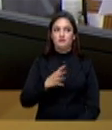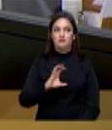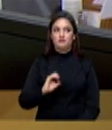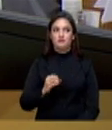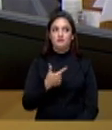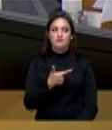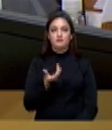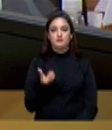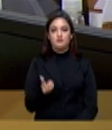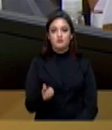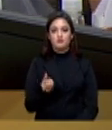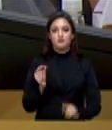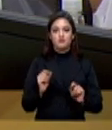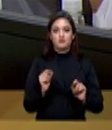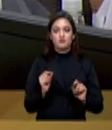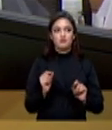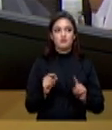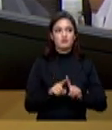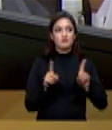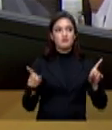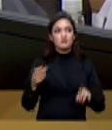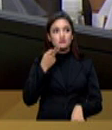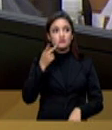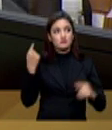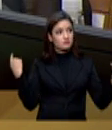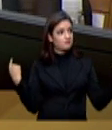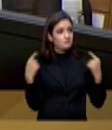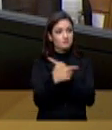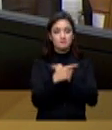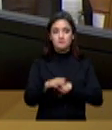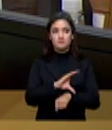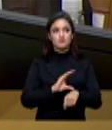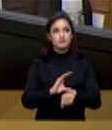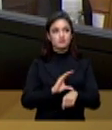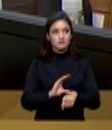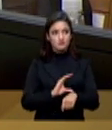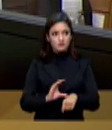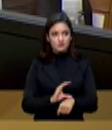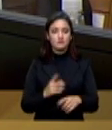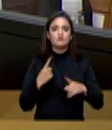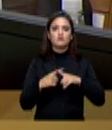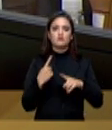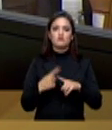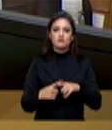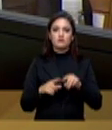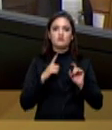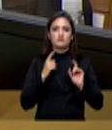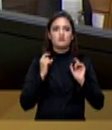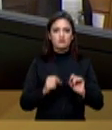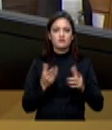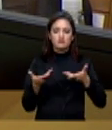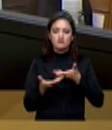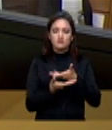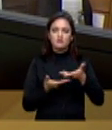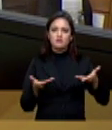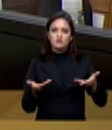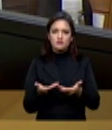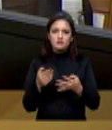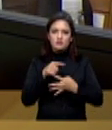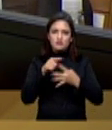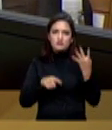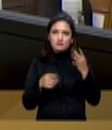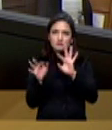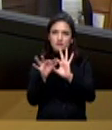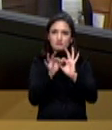14026 para declarar em condicionais pela quebra do pacto federativo no que se